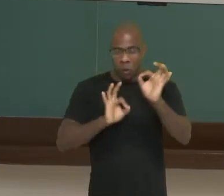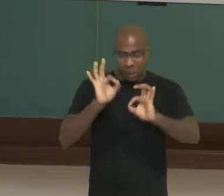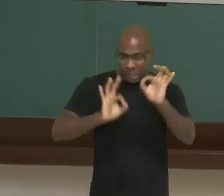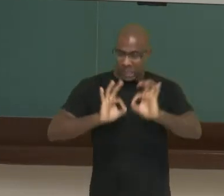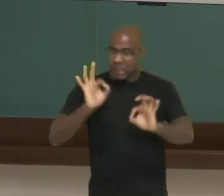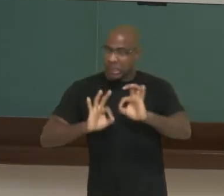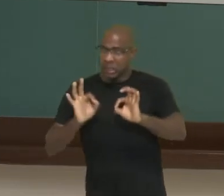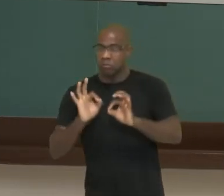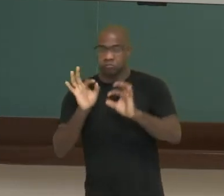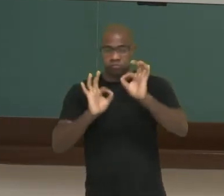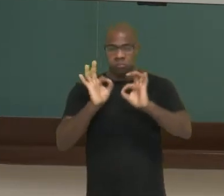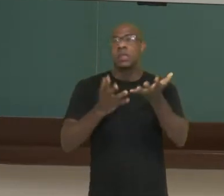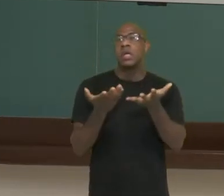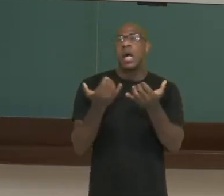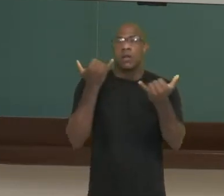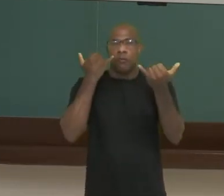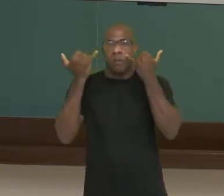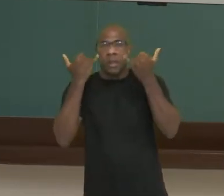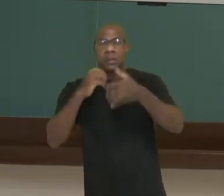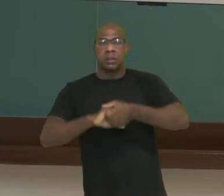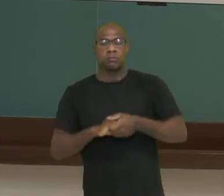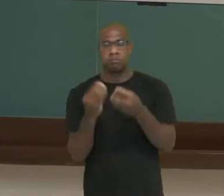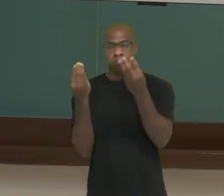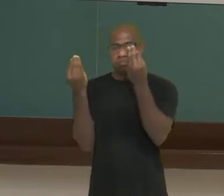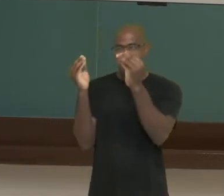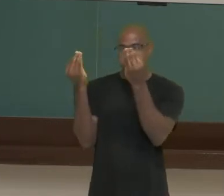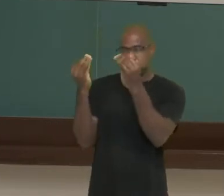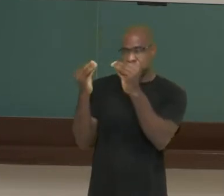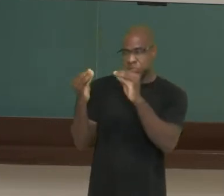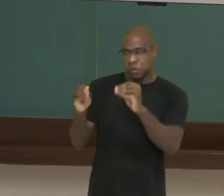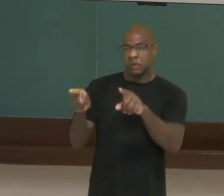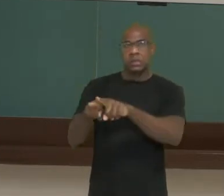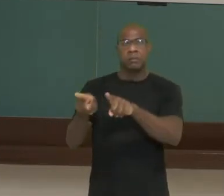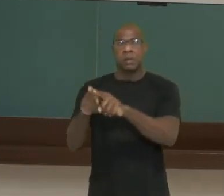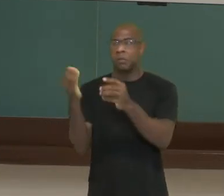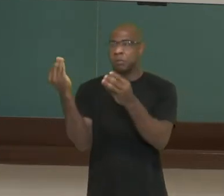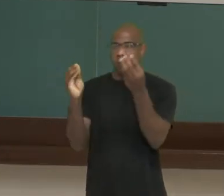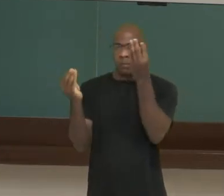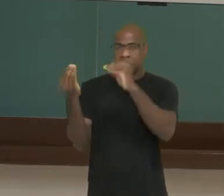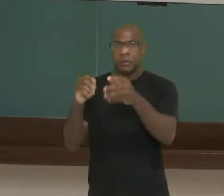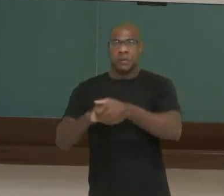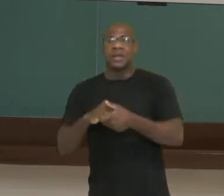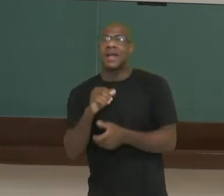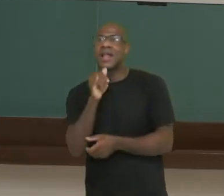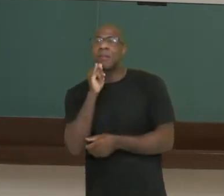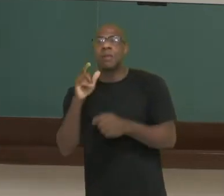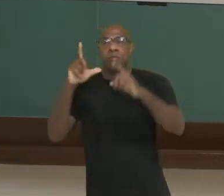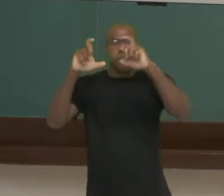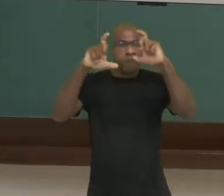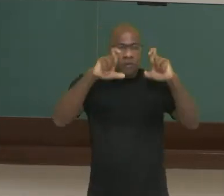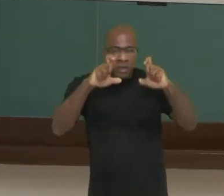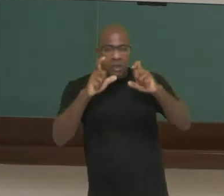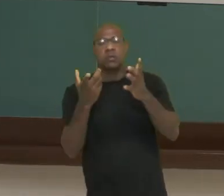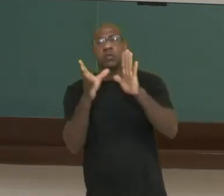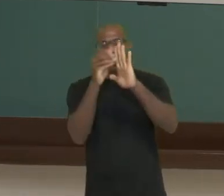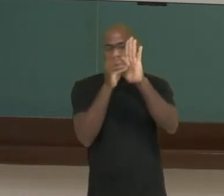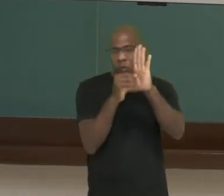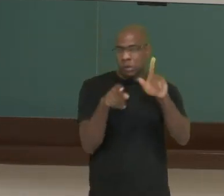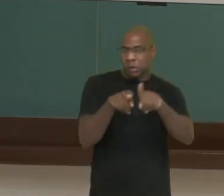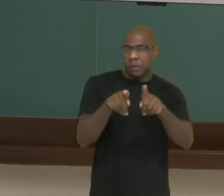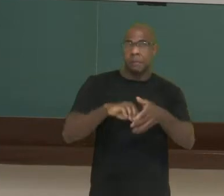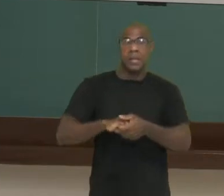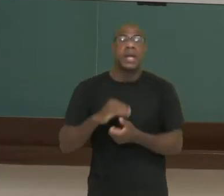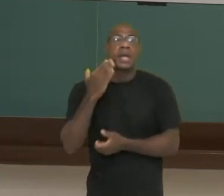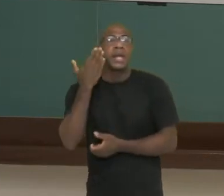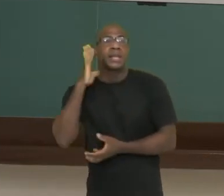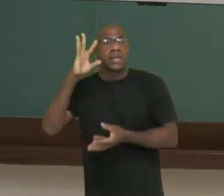esses dados e apresentar esses dados para a gente ter como se fosse uma fotografia daquele assunto. E compreender